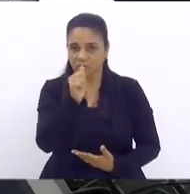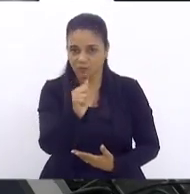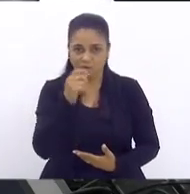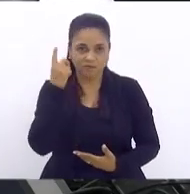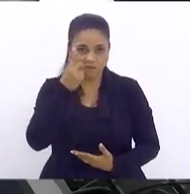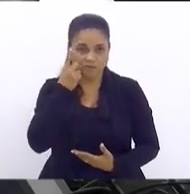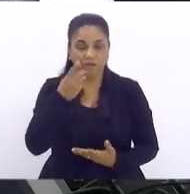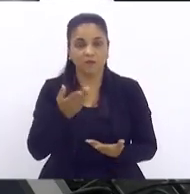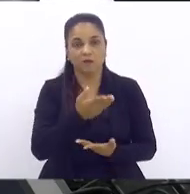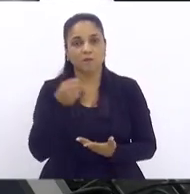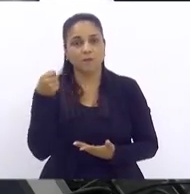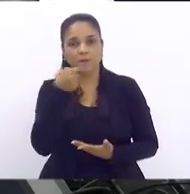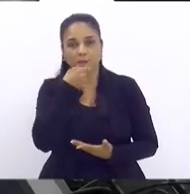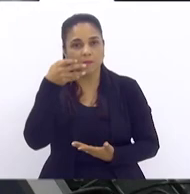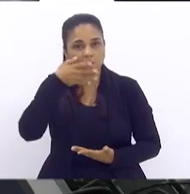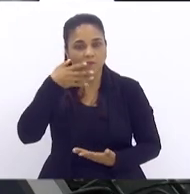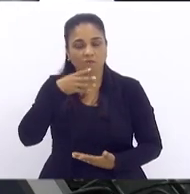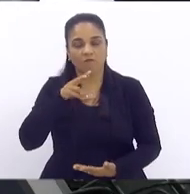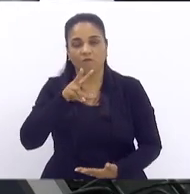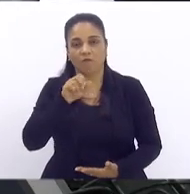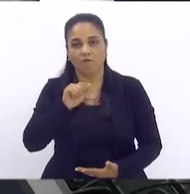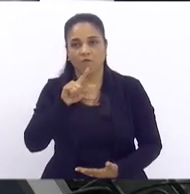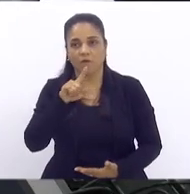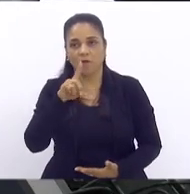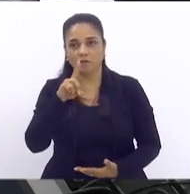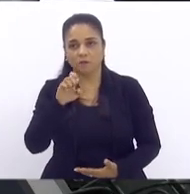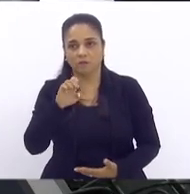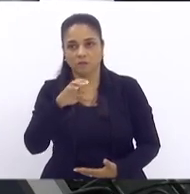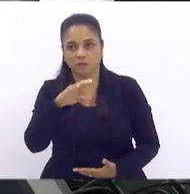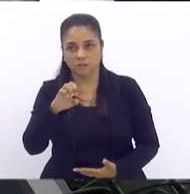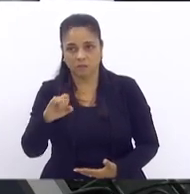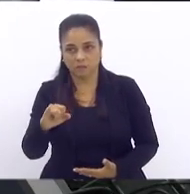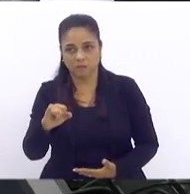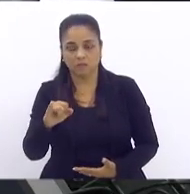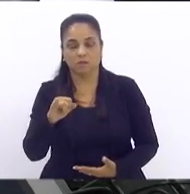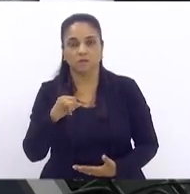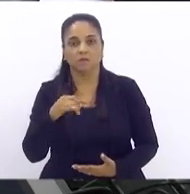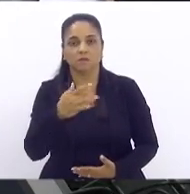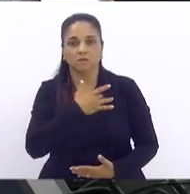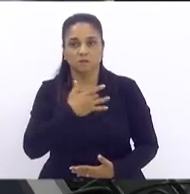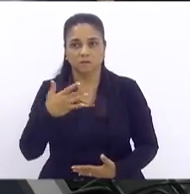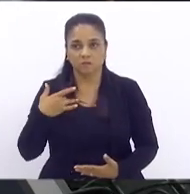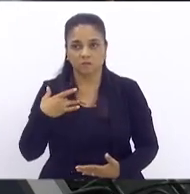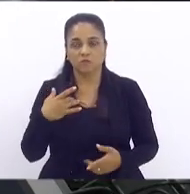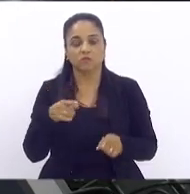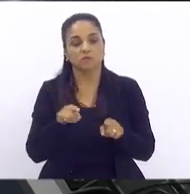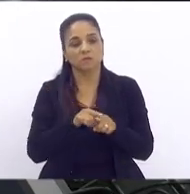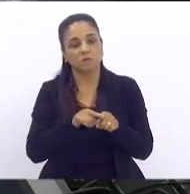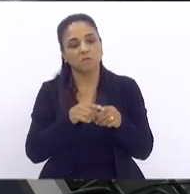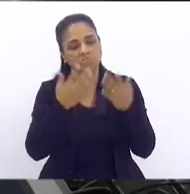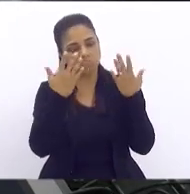da Saúde. Só então, para brilhantar as colocações da deputada Lucinha,